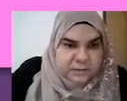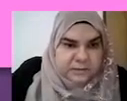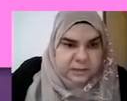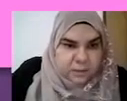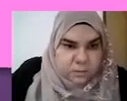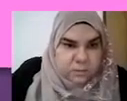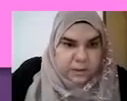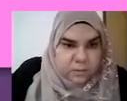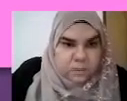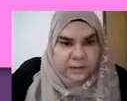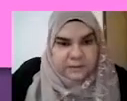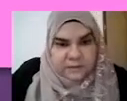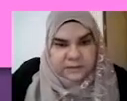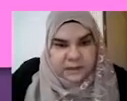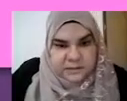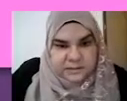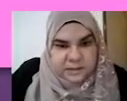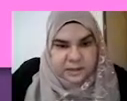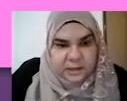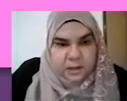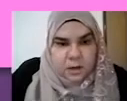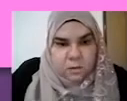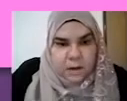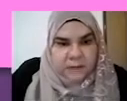C1E, C1E1, aqui vai estar